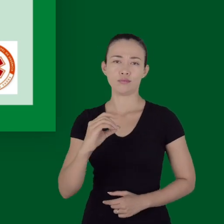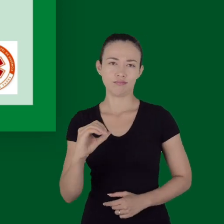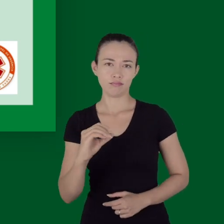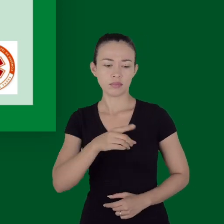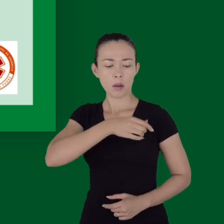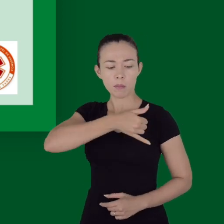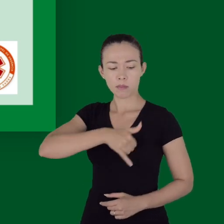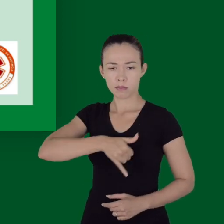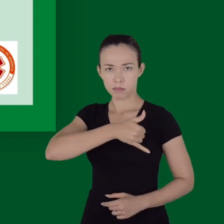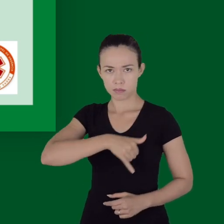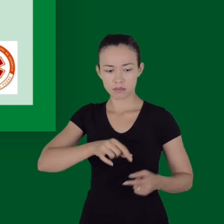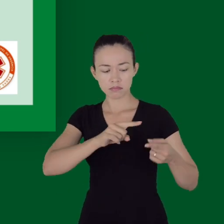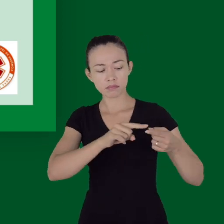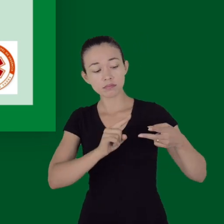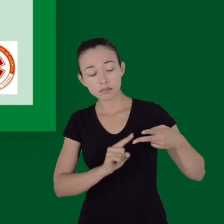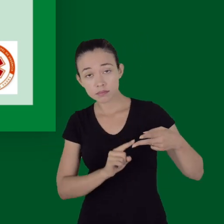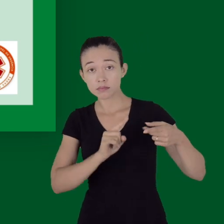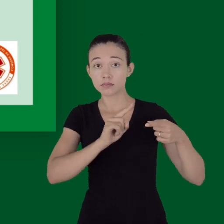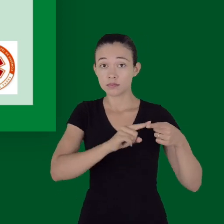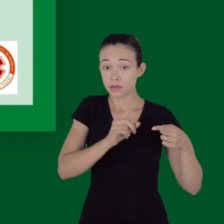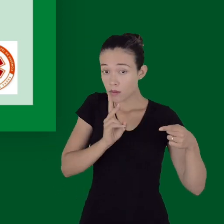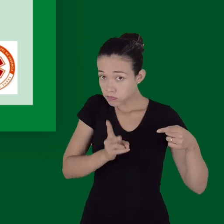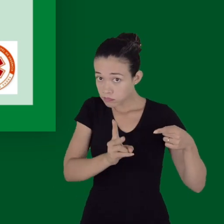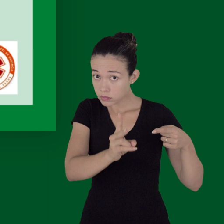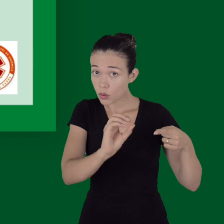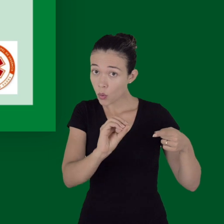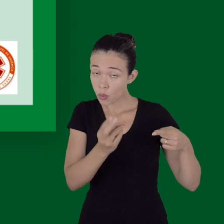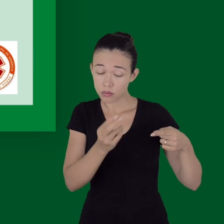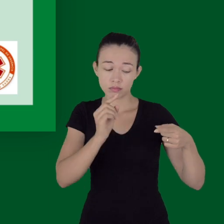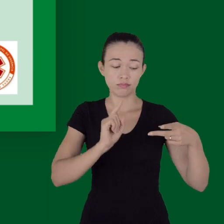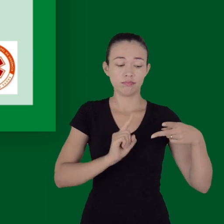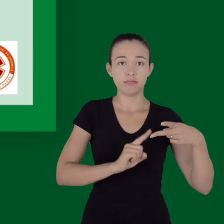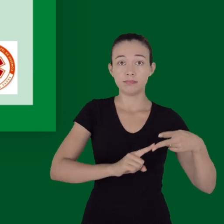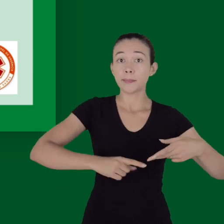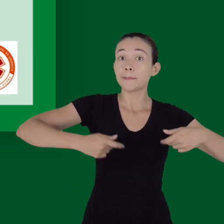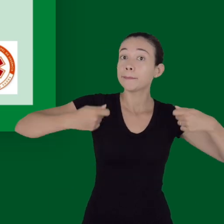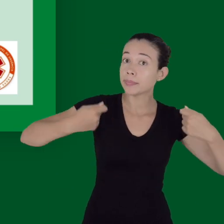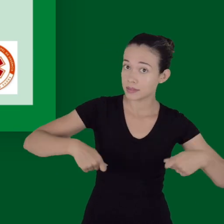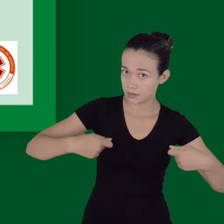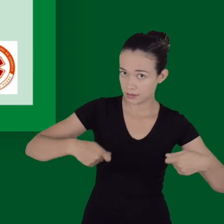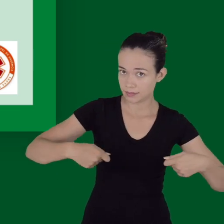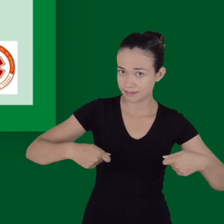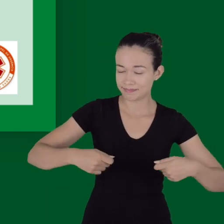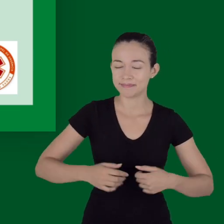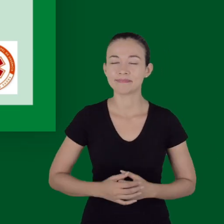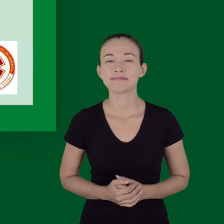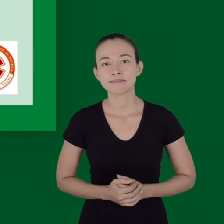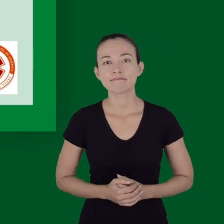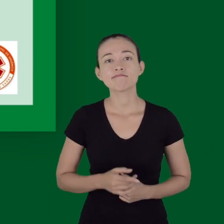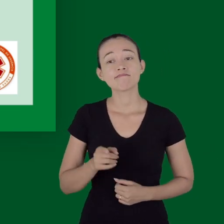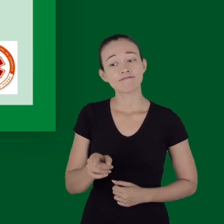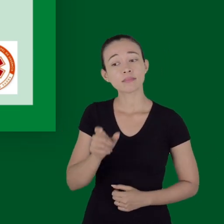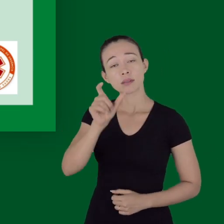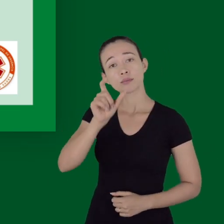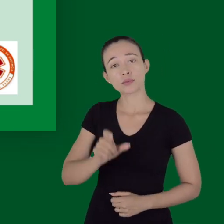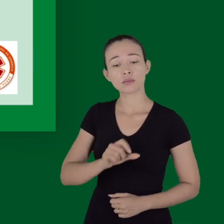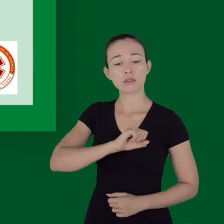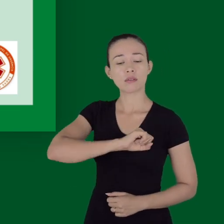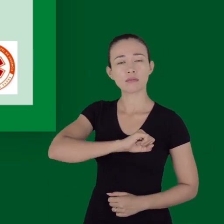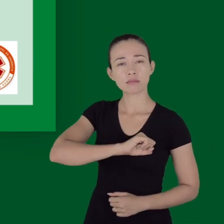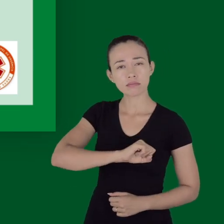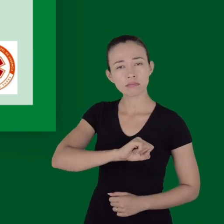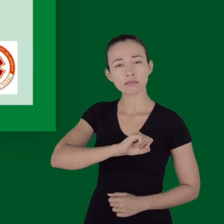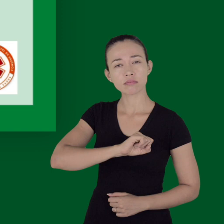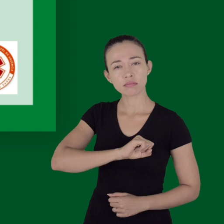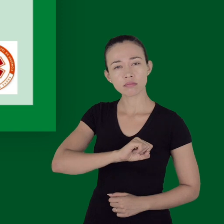de estimulação, se eu quero que ele estimule sob demanda ou se eu quero que ele estimule fixo. Em pacientes com bradicardia